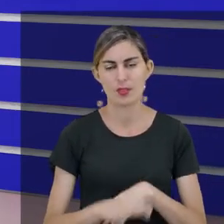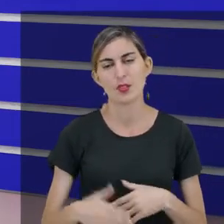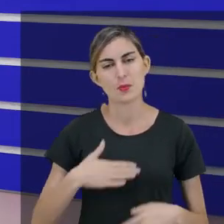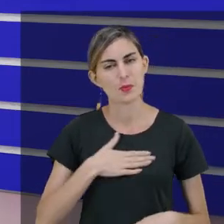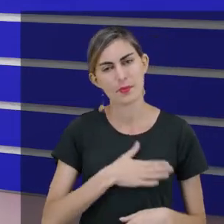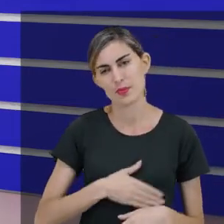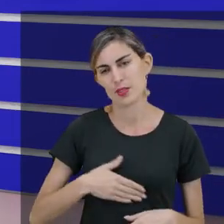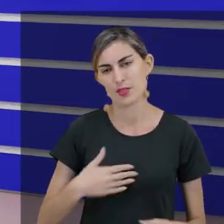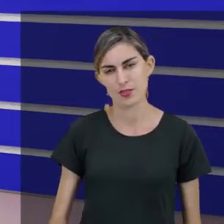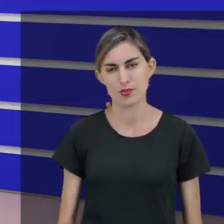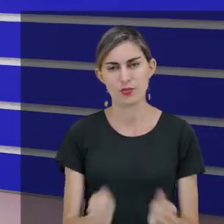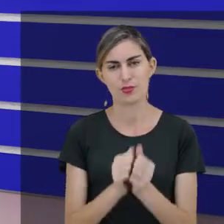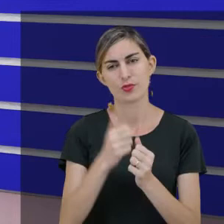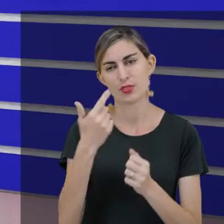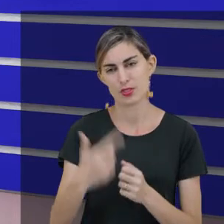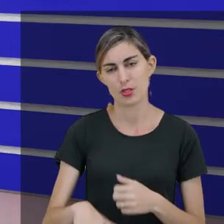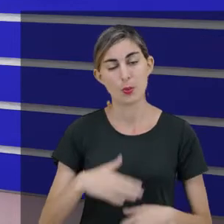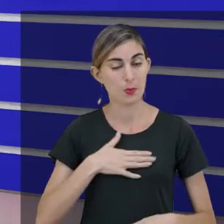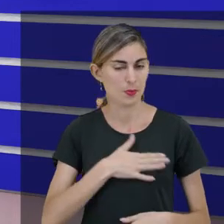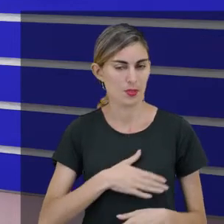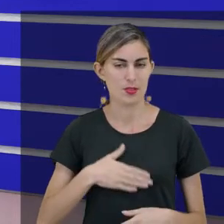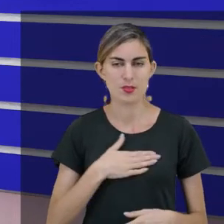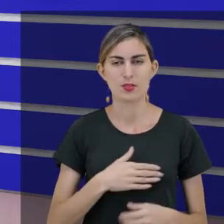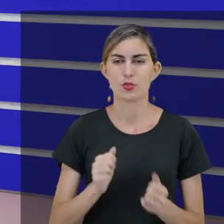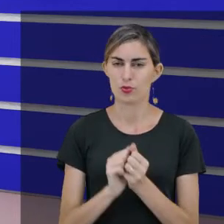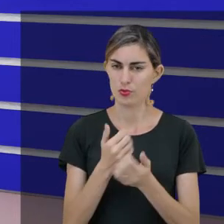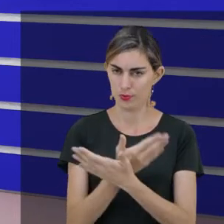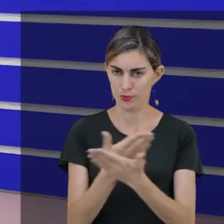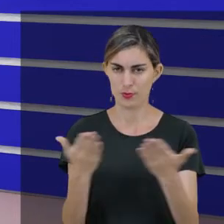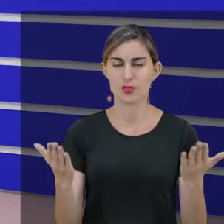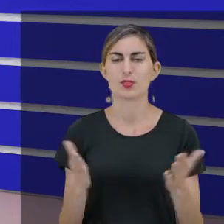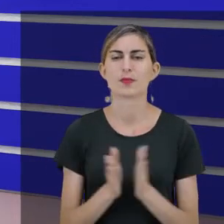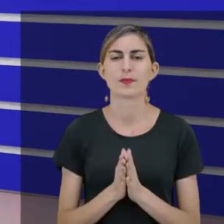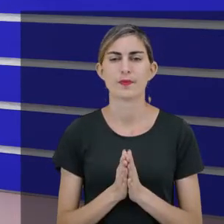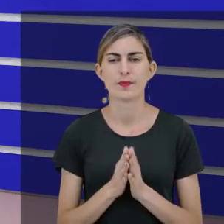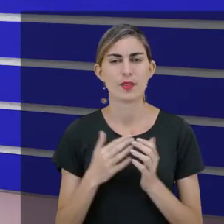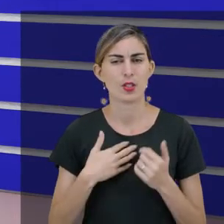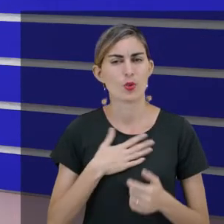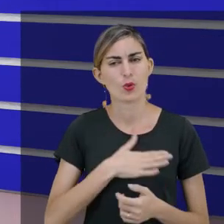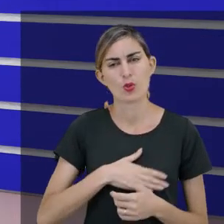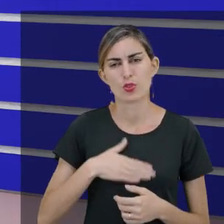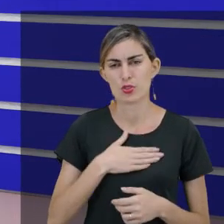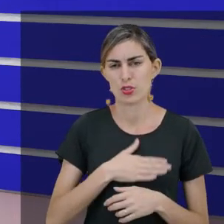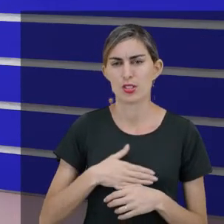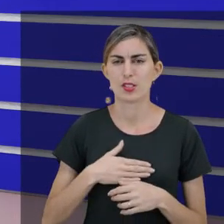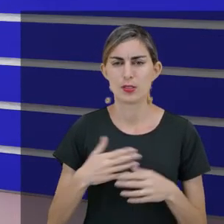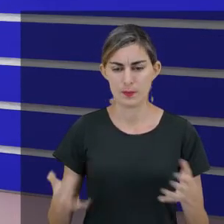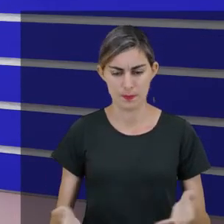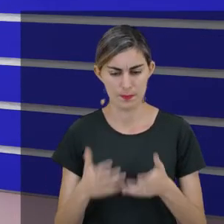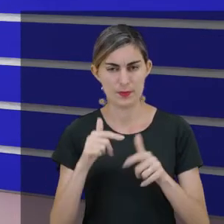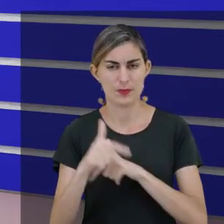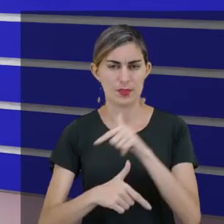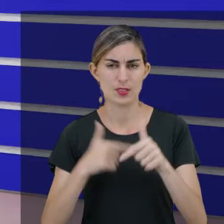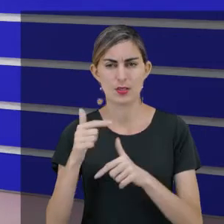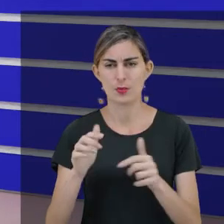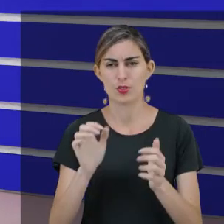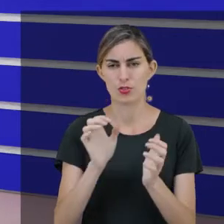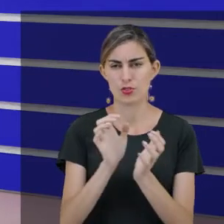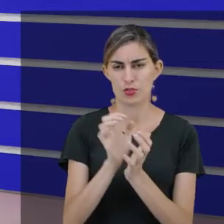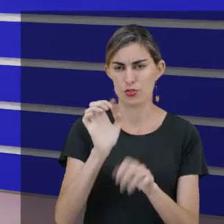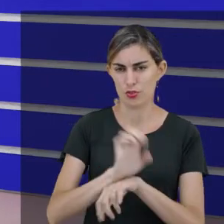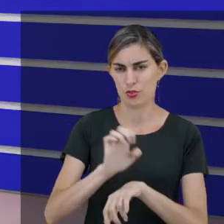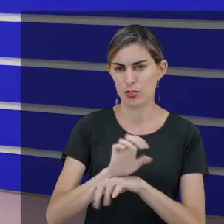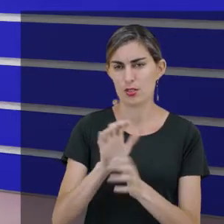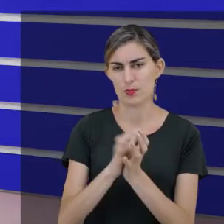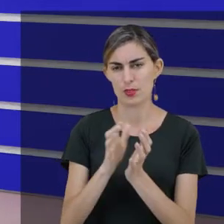um prazer estar aqui novamente, como foi um prazer estar aqui com você. Professor, que eu gostaria de enaltecer esse trabalho do governo do estado de Pernambuco. É